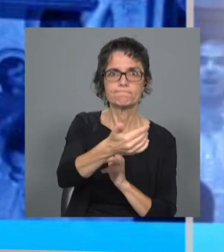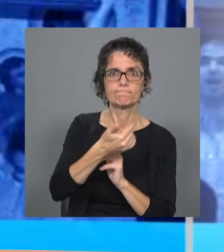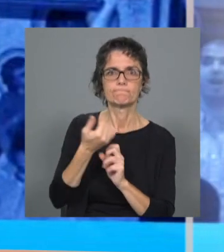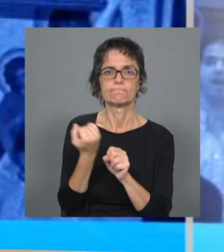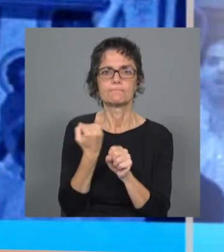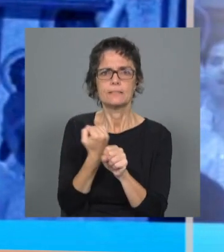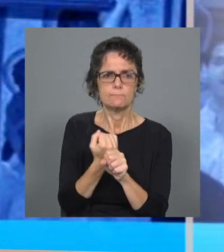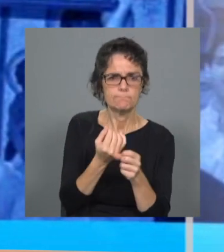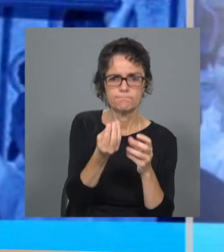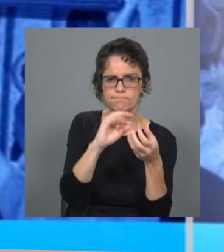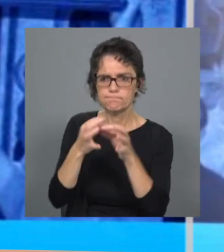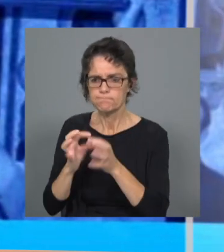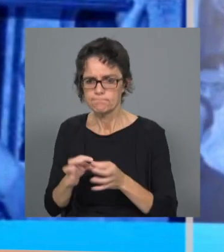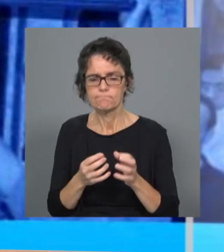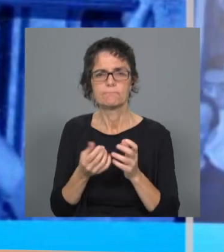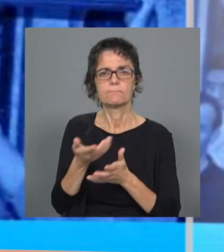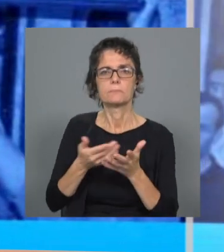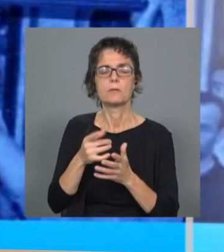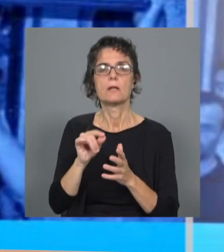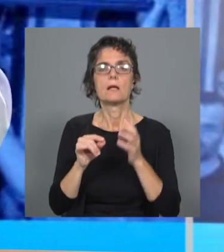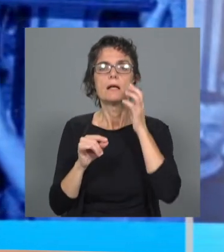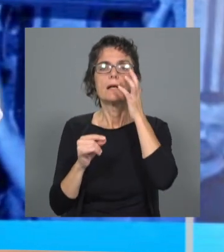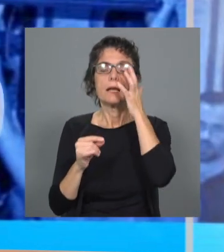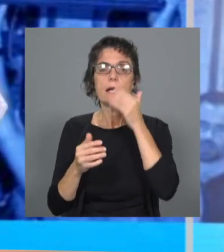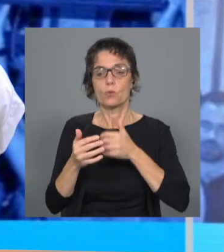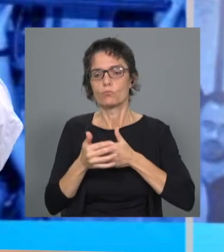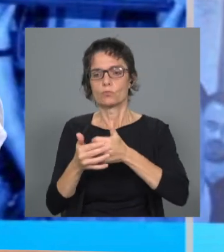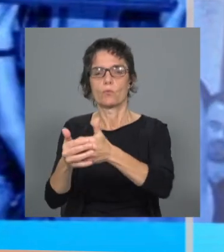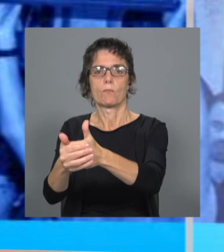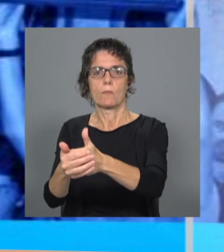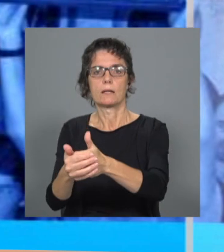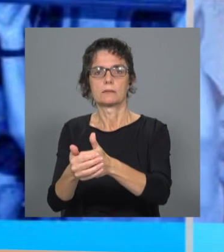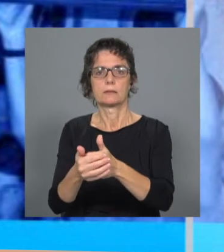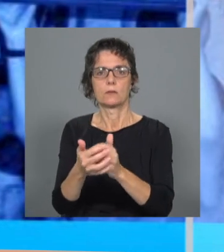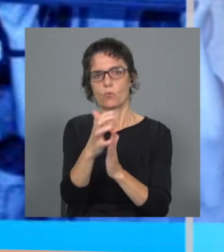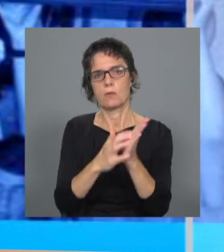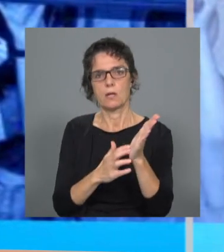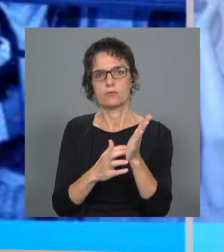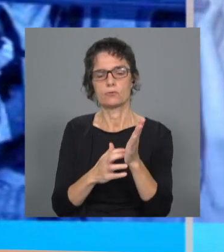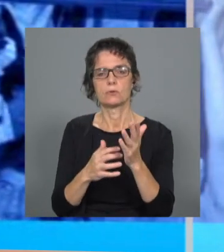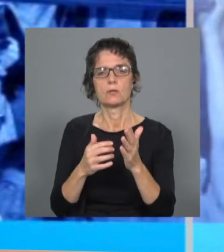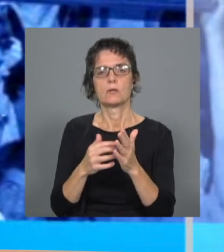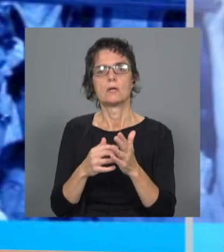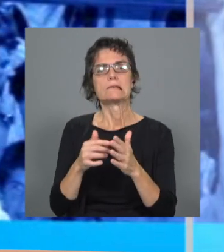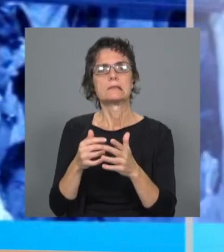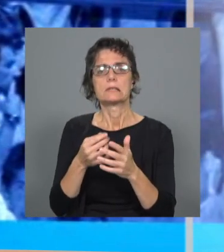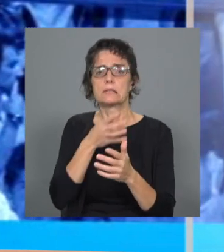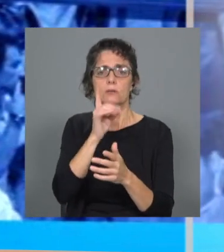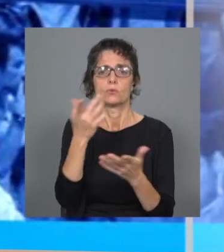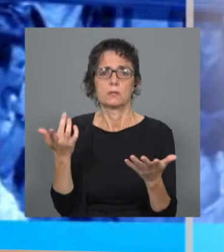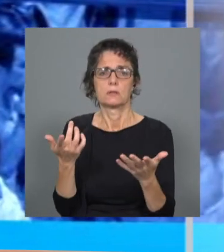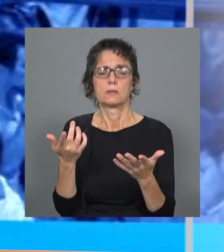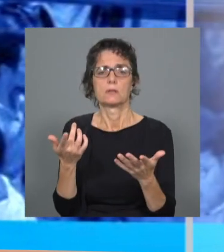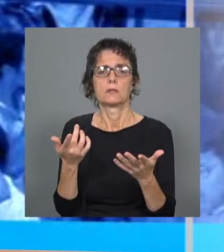essas propostas, mas, por exemplo, o Vademecum, que é o guião prático do sino, diz coisas tão simples como